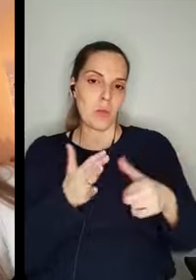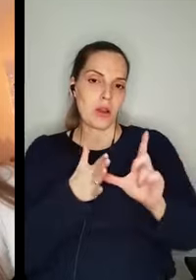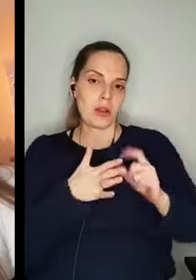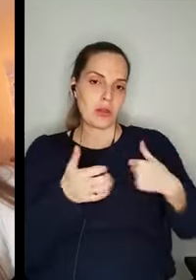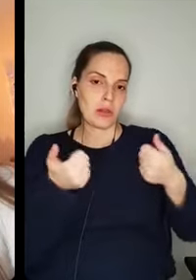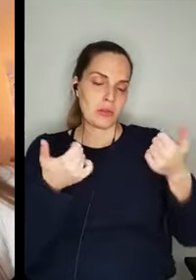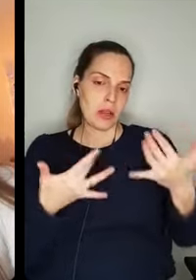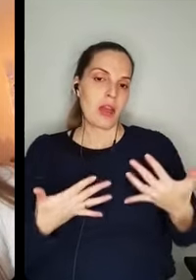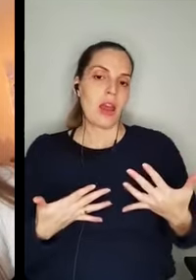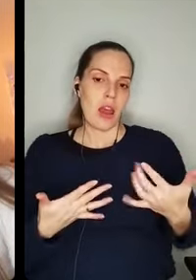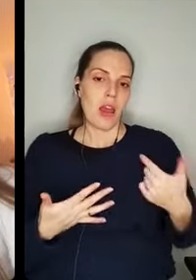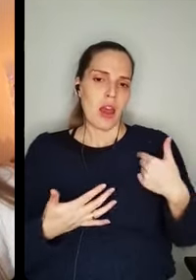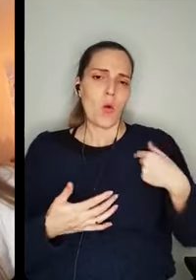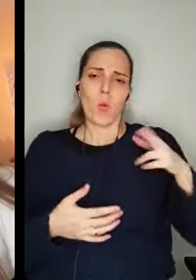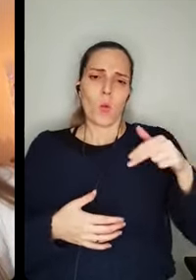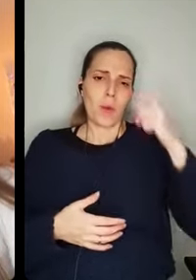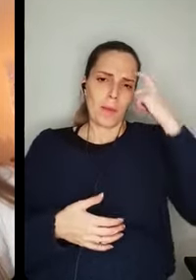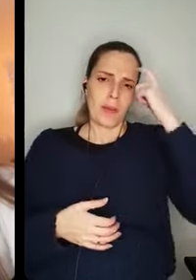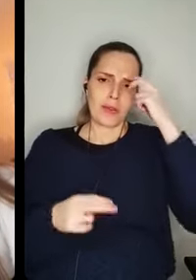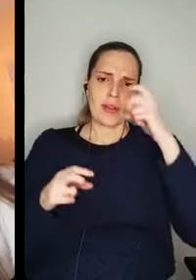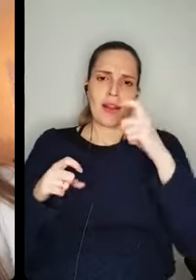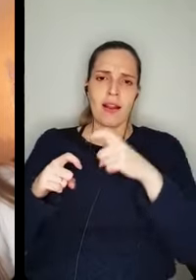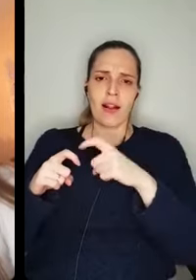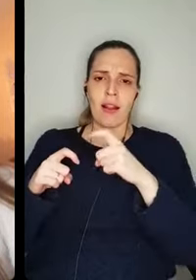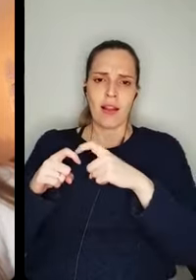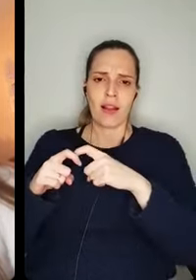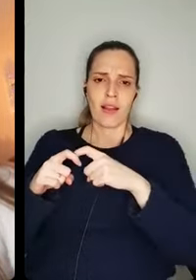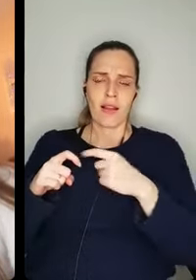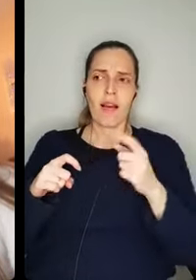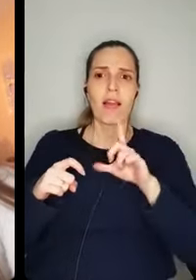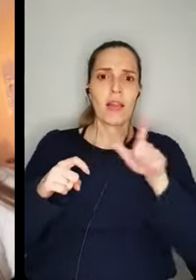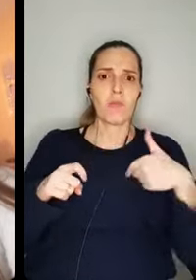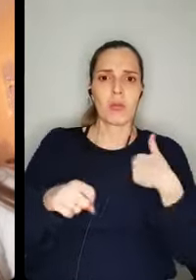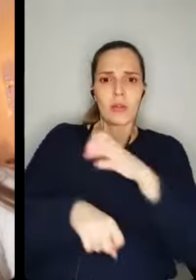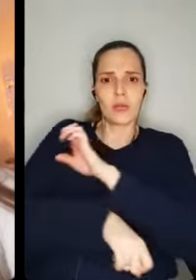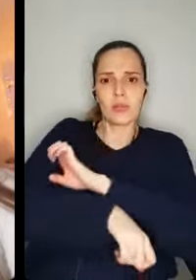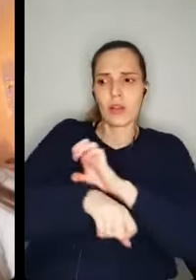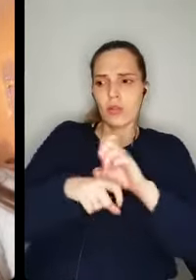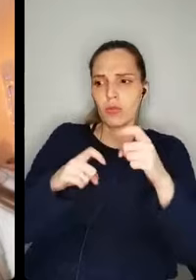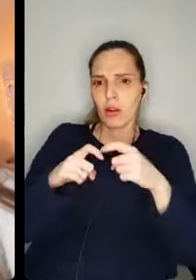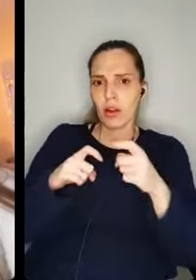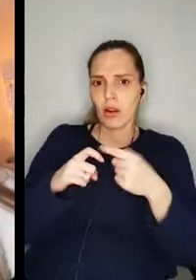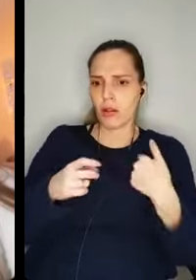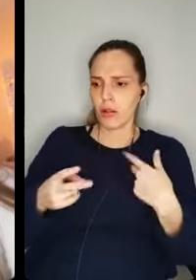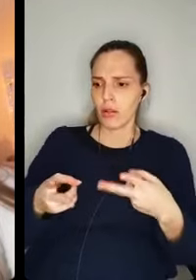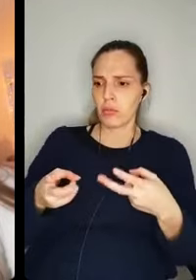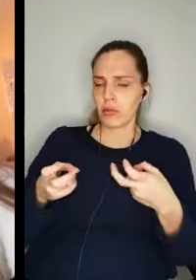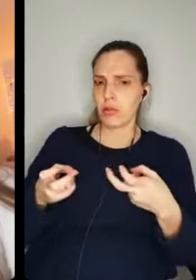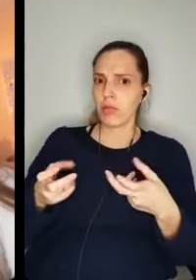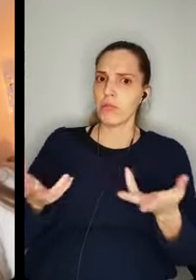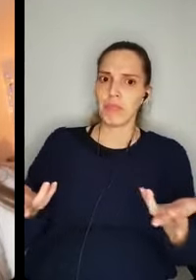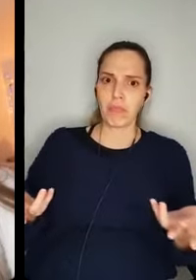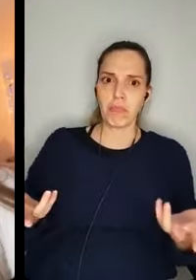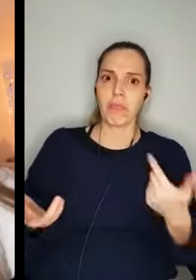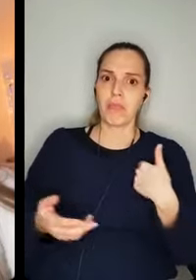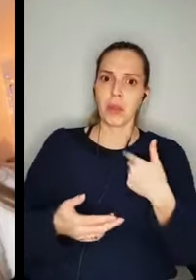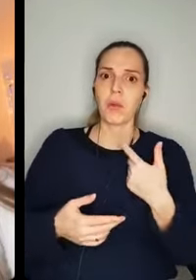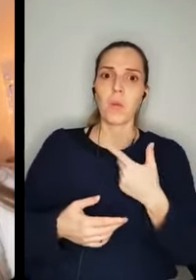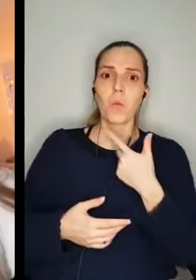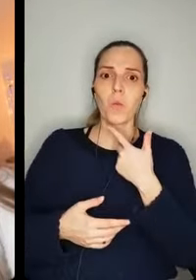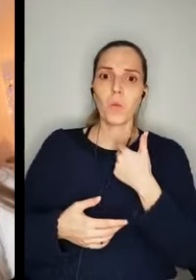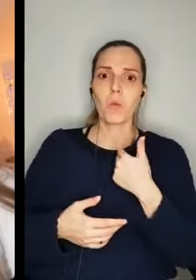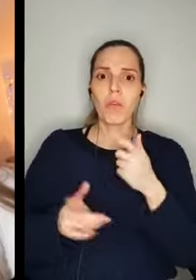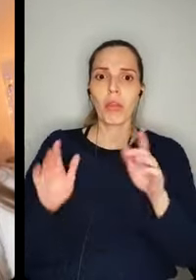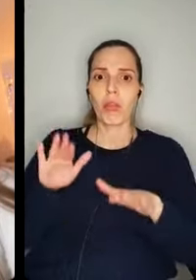e depois de começar o estágio, enfim, na clínica, eu vi que, bah, eu acho que essa é uma possibilidade boa. E se eu não